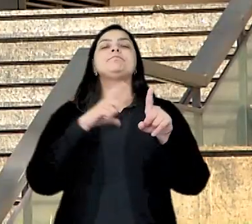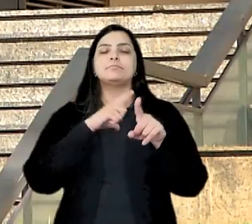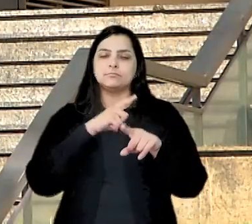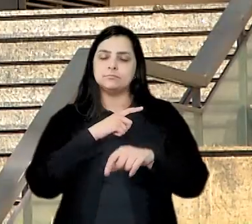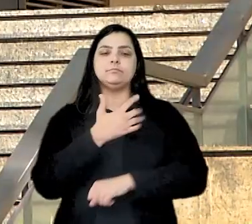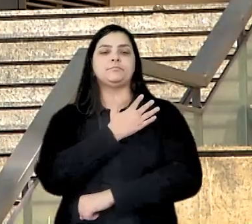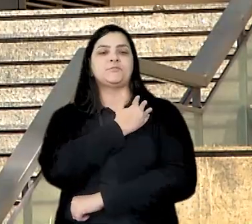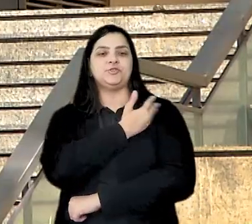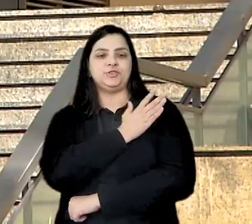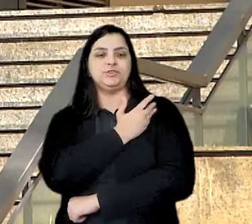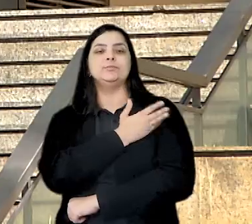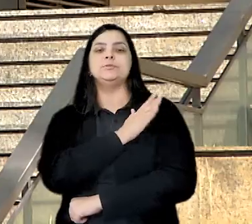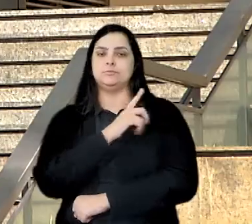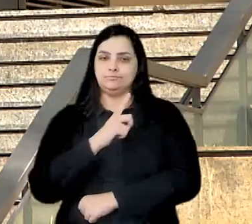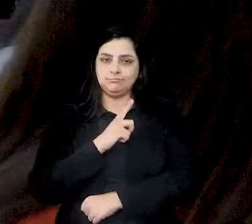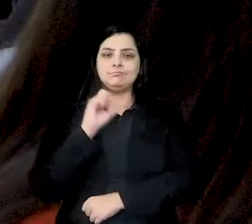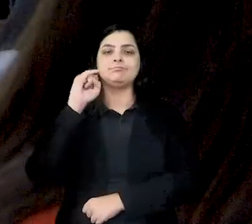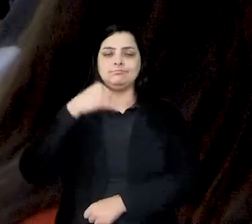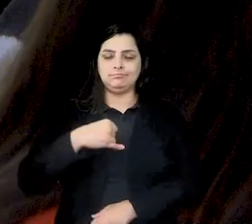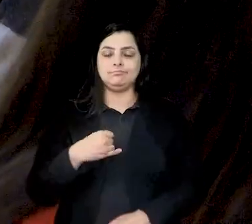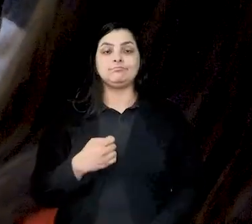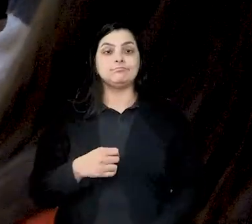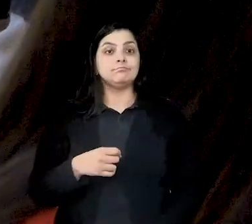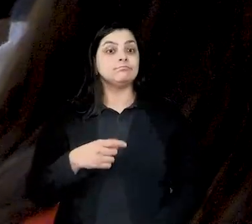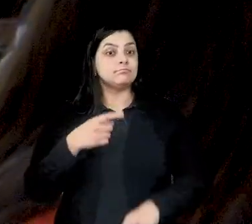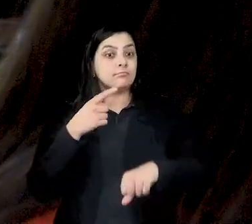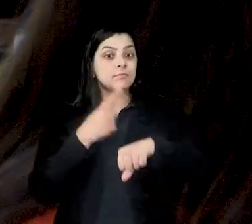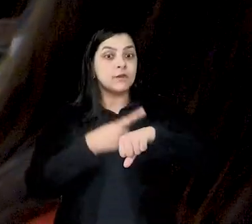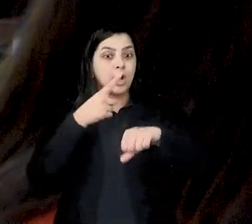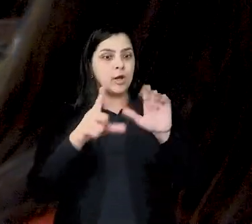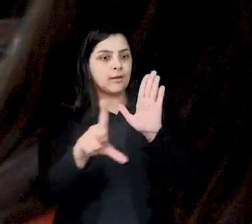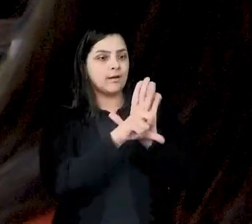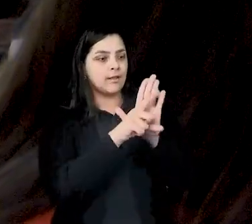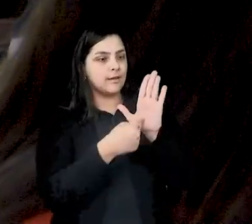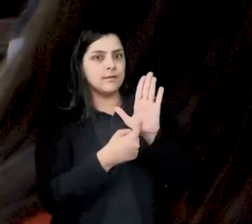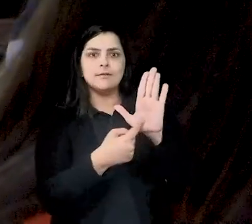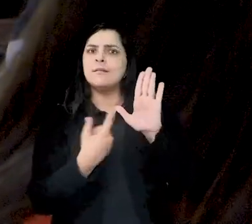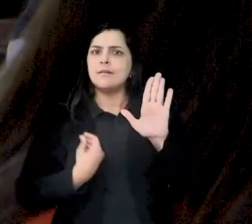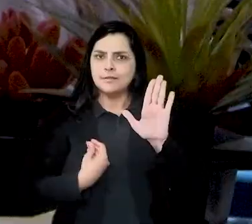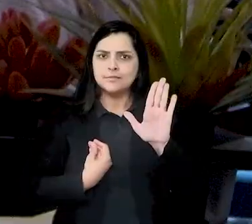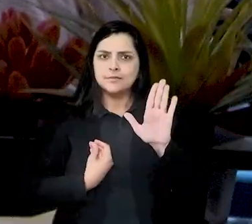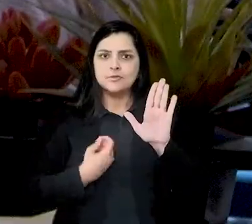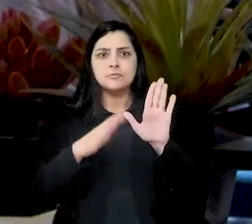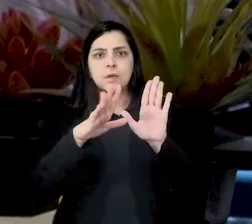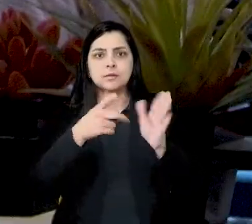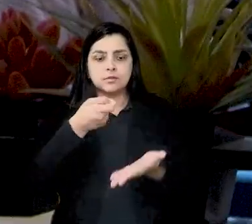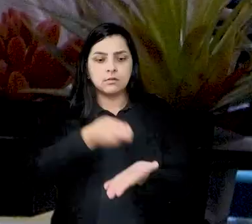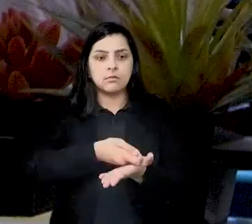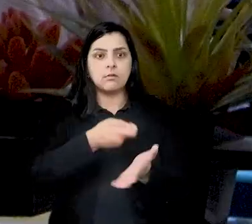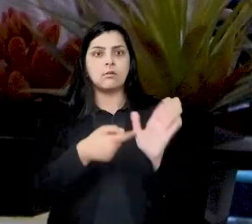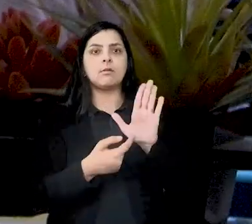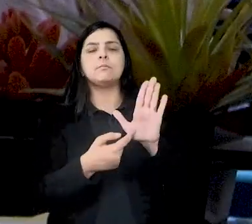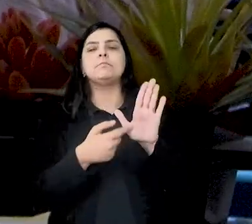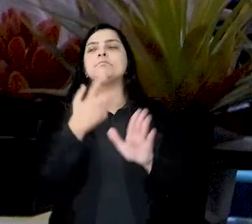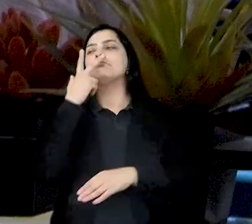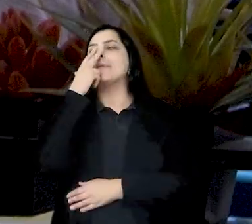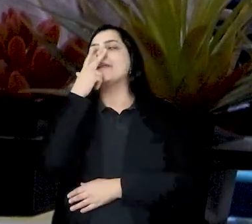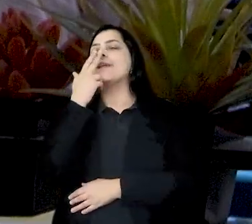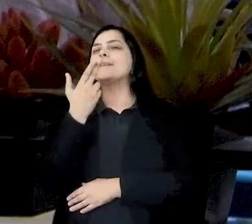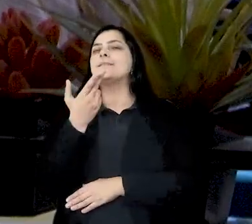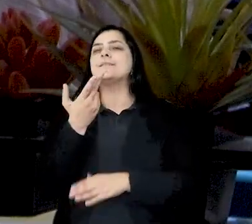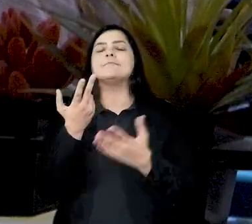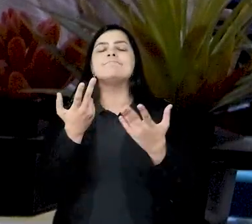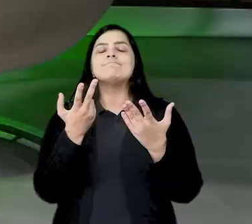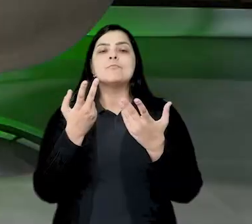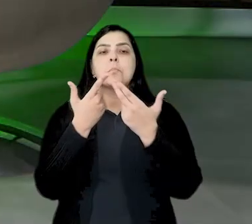ela é uma sociedade que discrimina. Então, na hora de você aplicar a lei, ainda que ela exista, existe